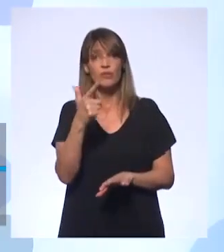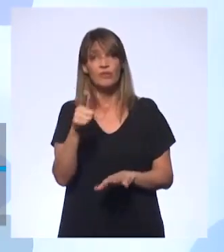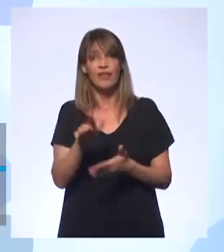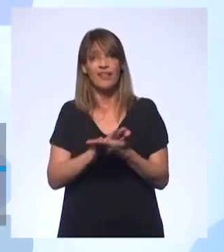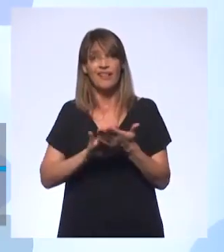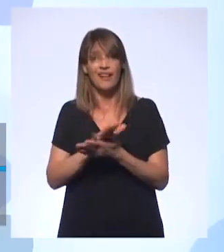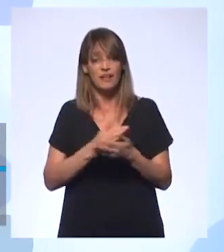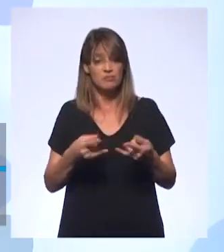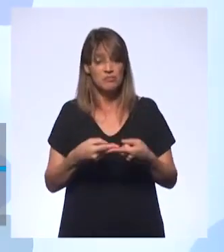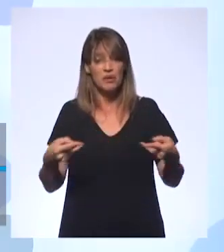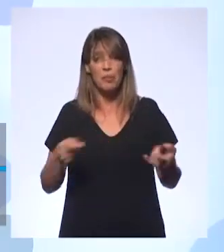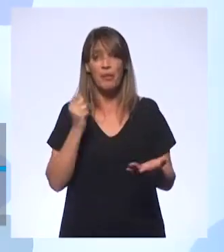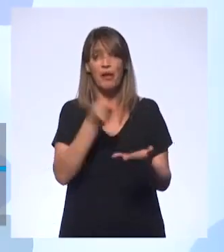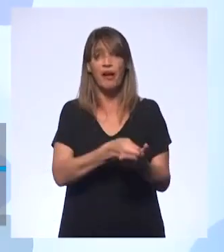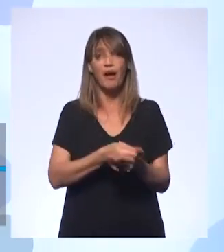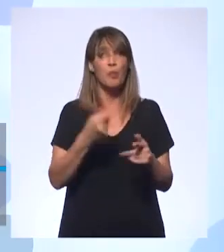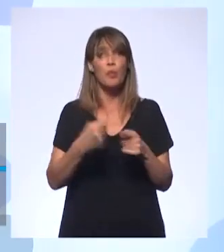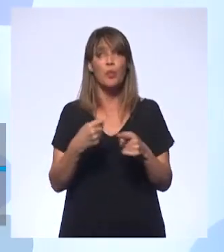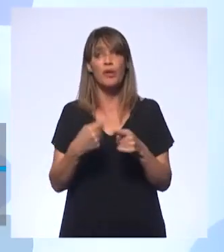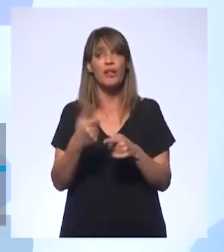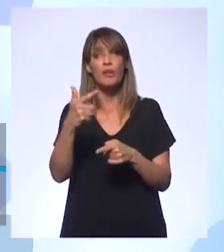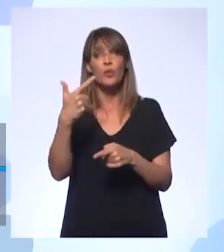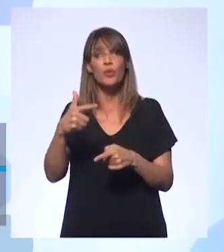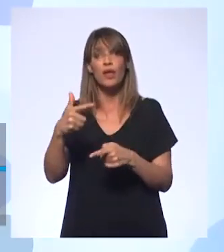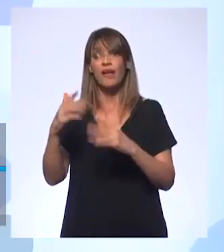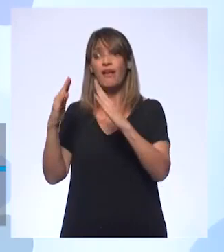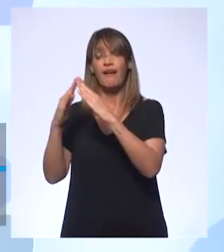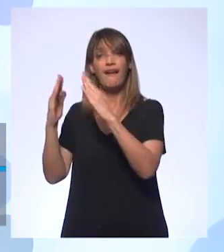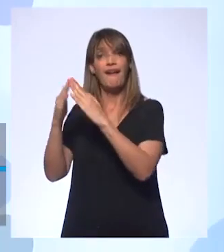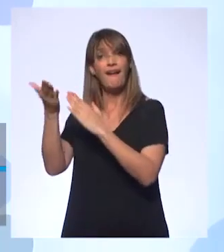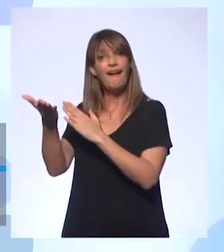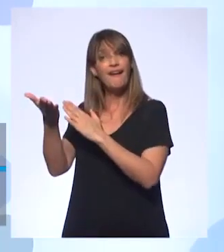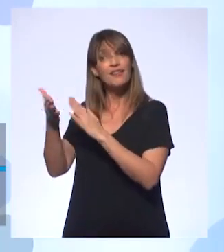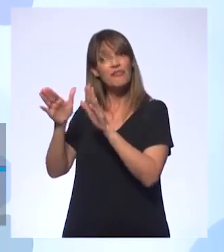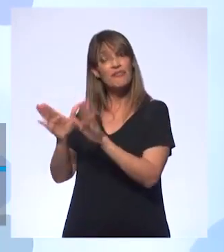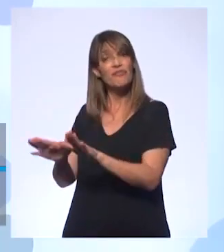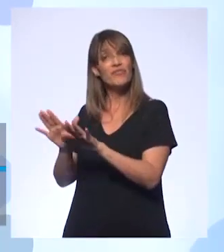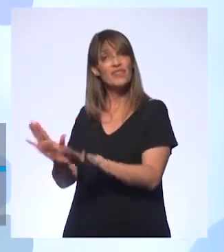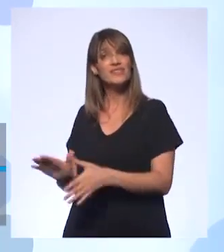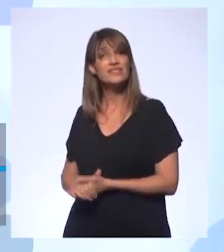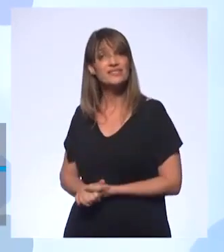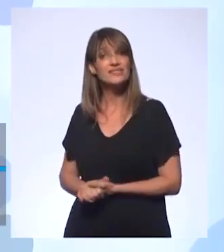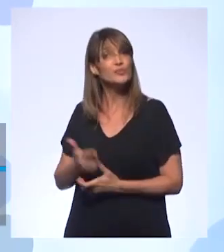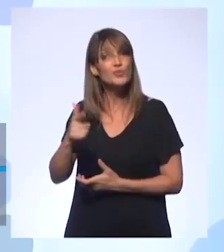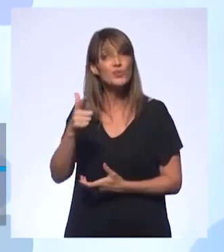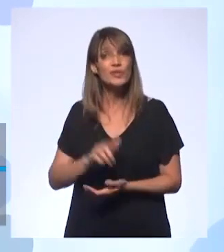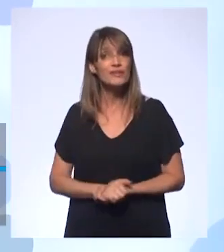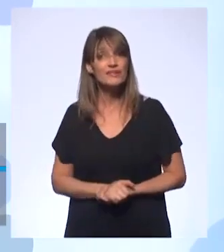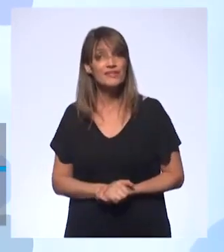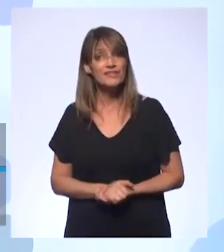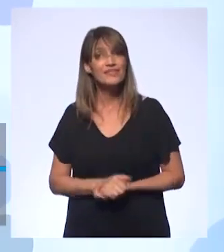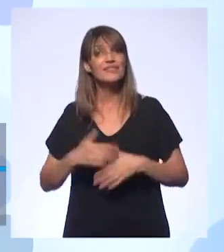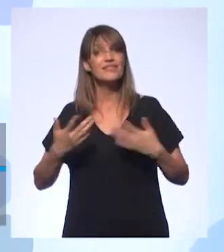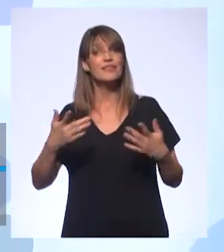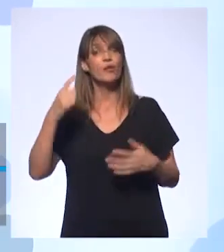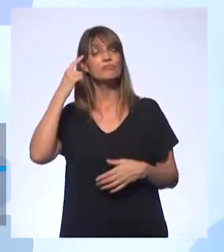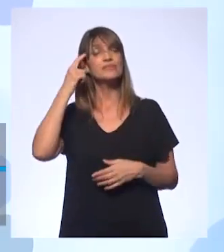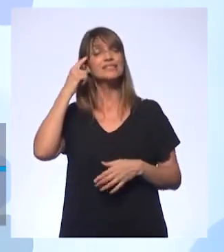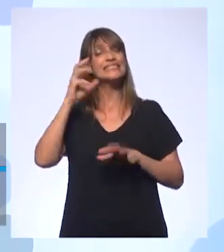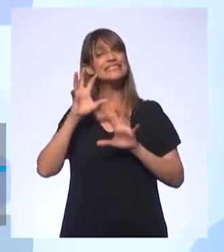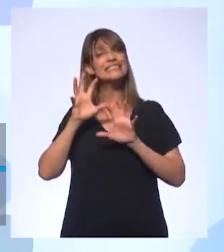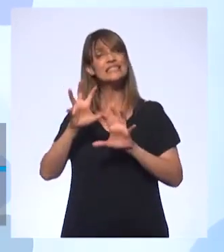tem condições mínimas de ter um endereço. Né? Então, nós refletindo dessa maneira, a gente